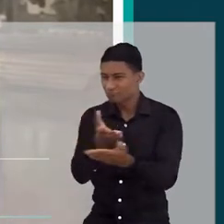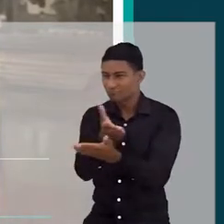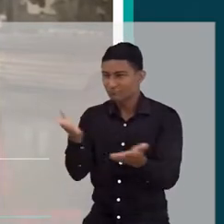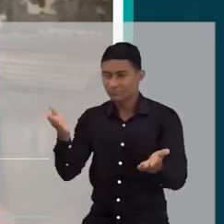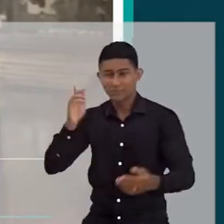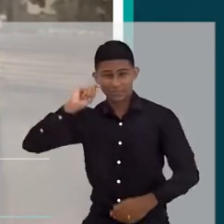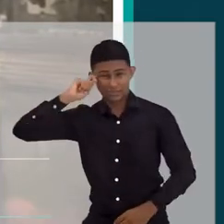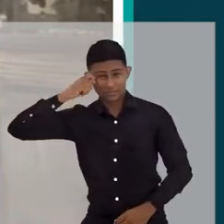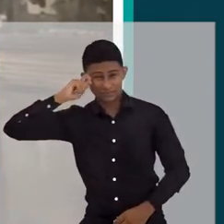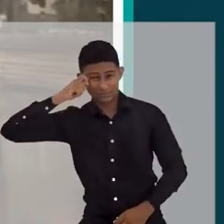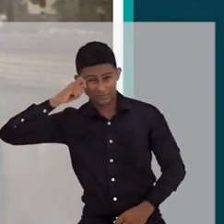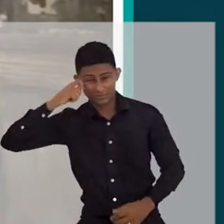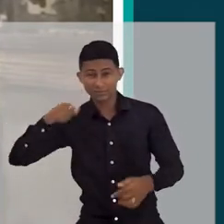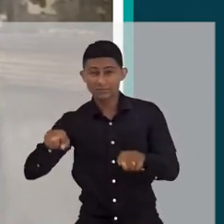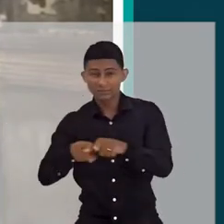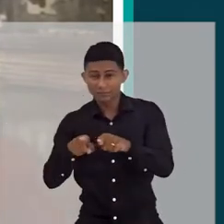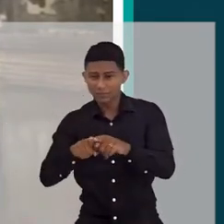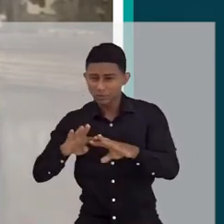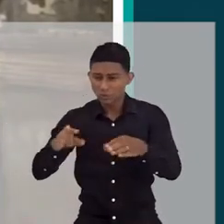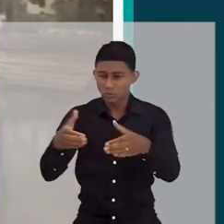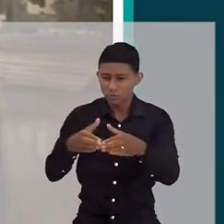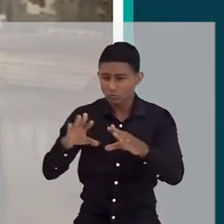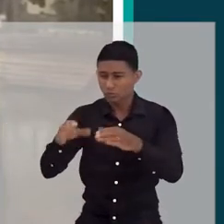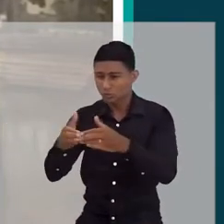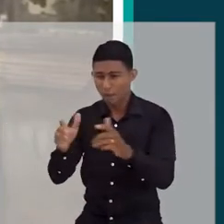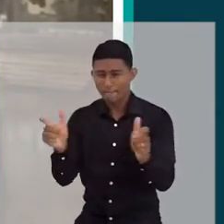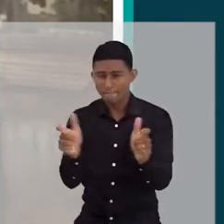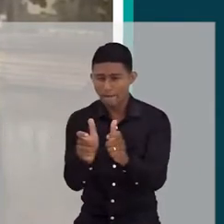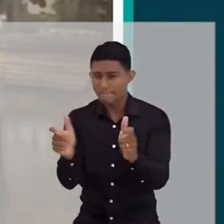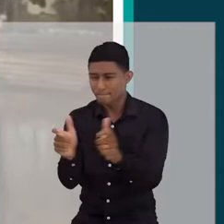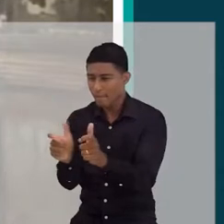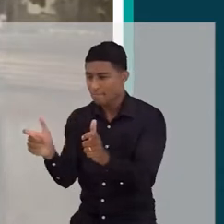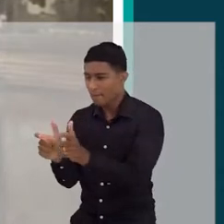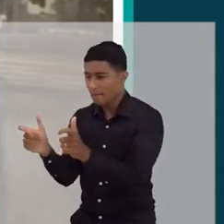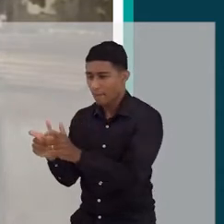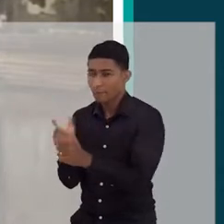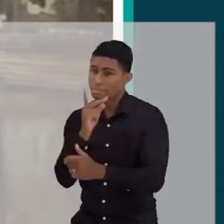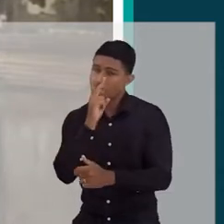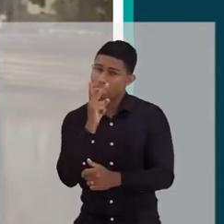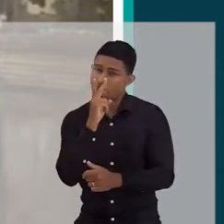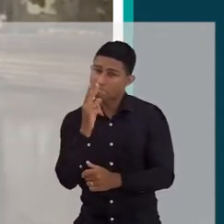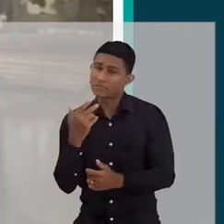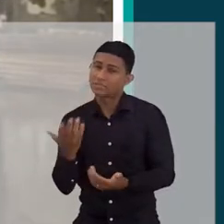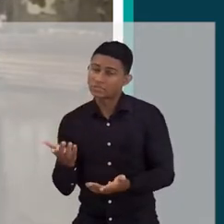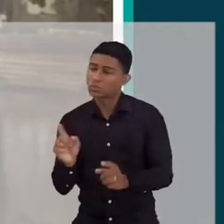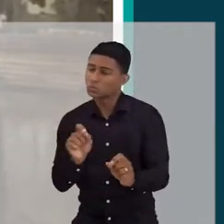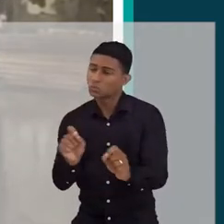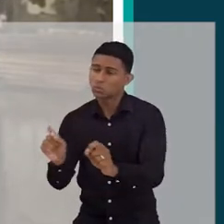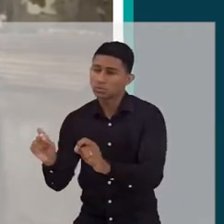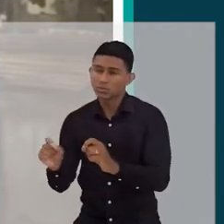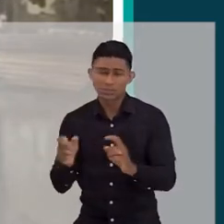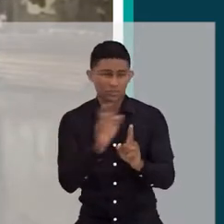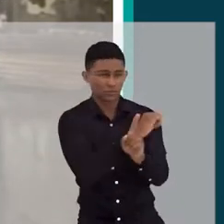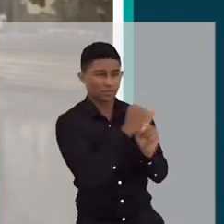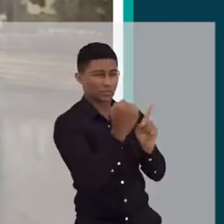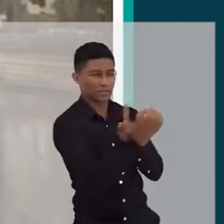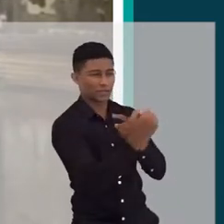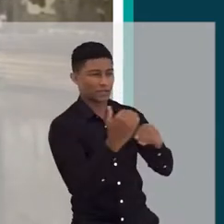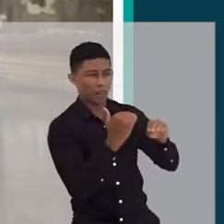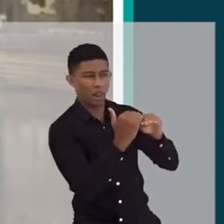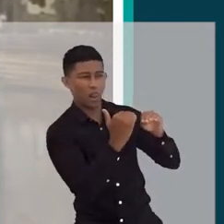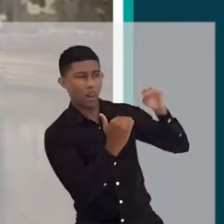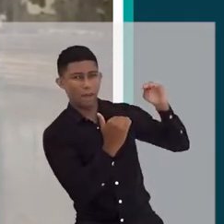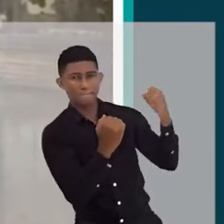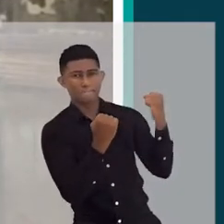como negros e outras ditas minorias, né, que não fazem parte aí do poder